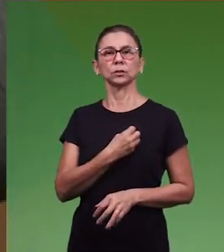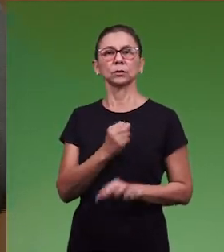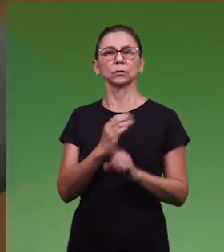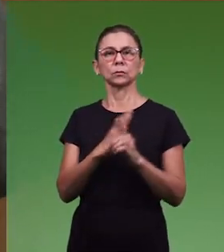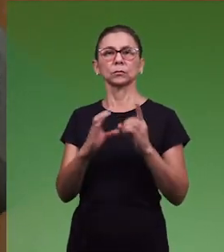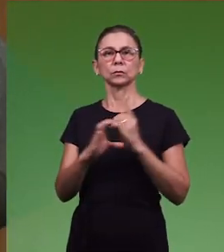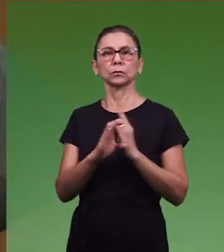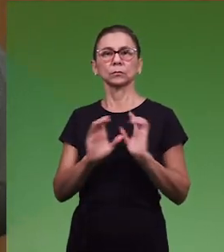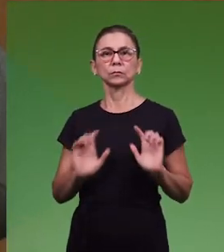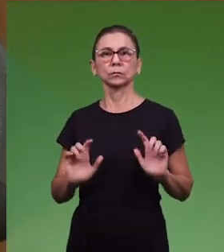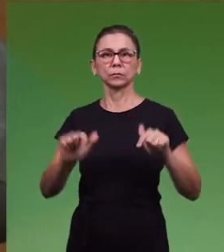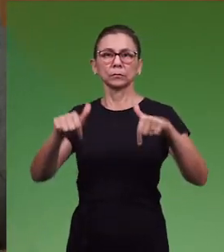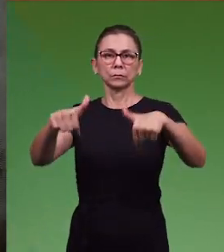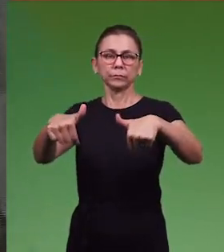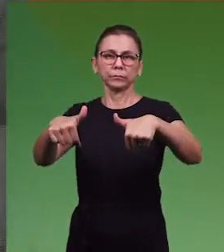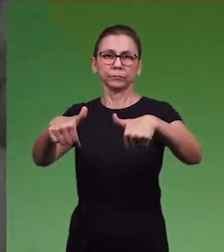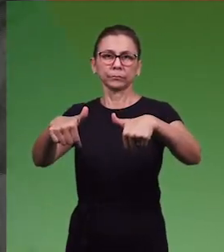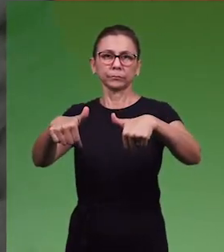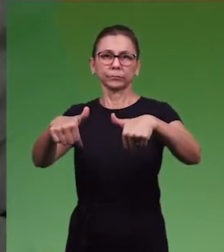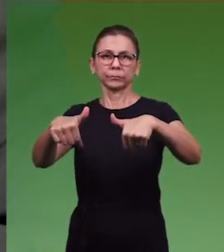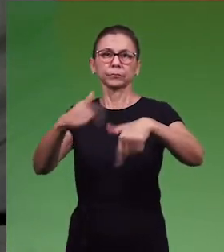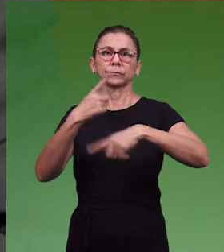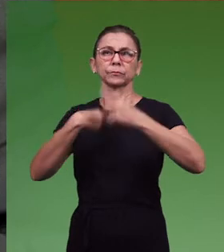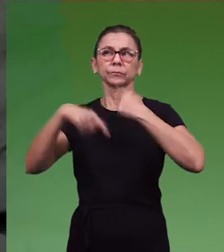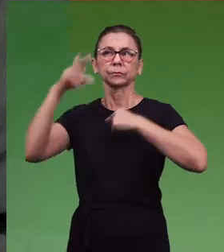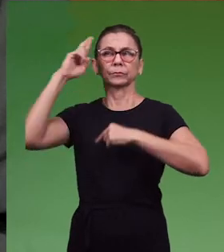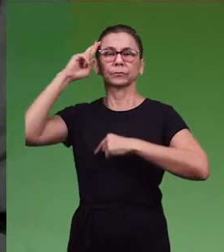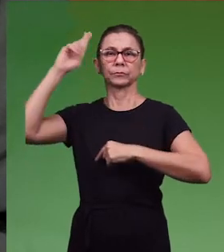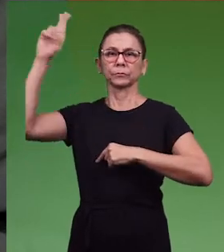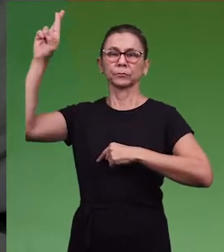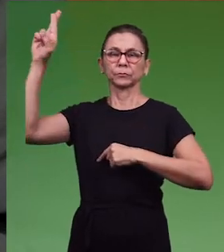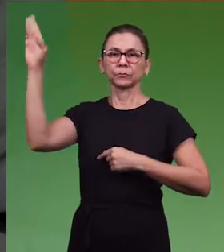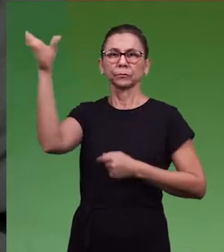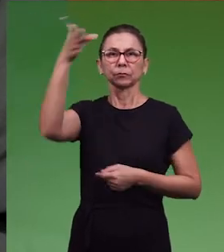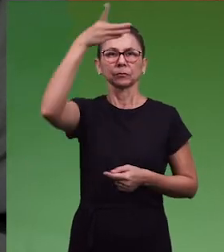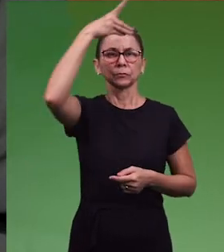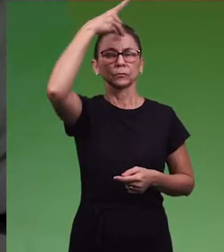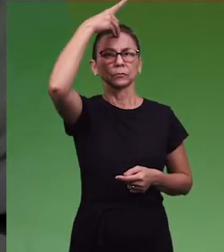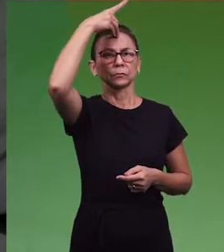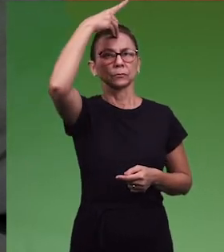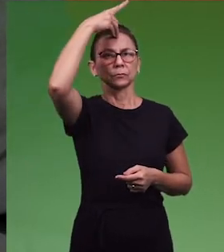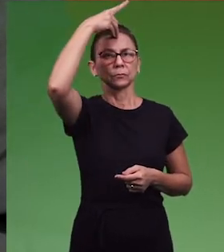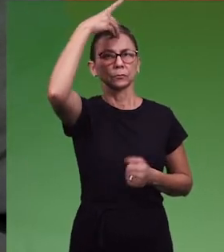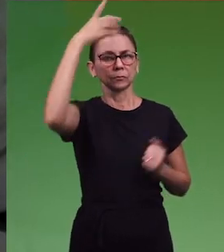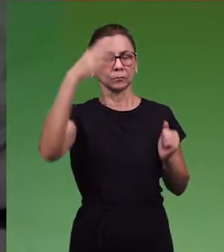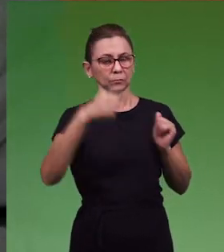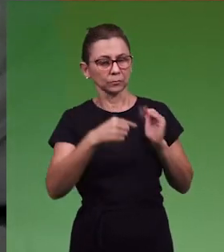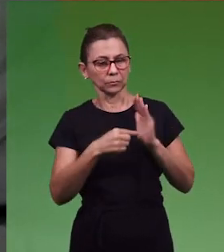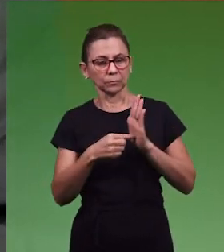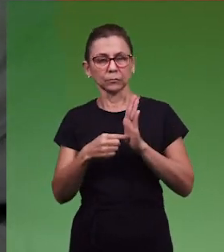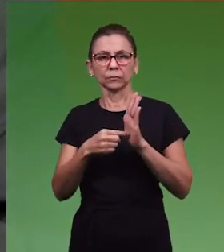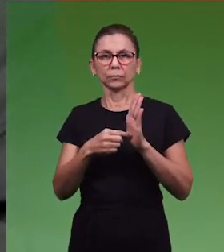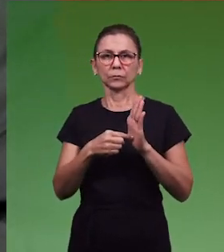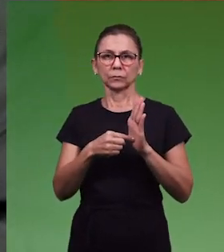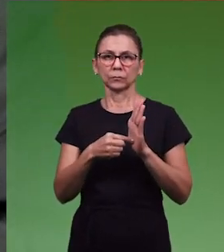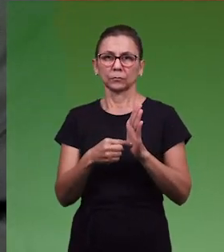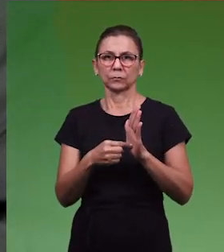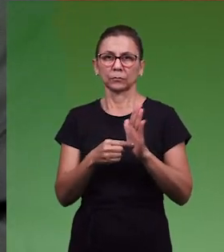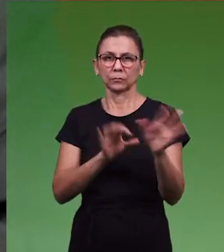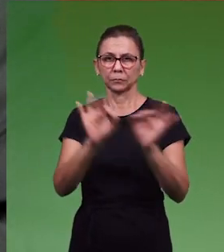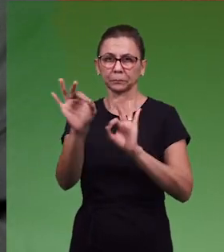aquela operação da parte do Senhor. Então os dons, eles direcionam os